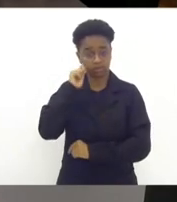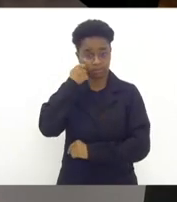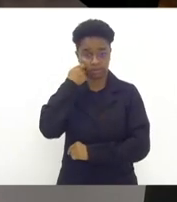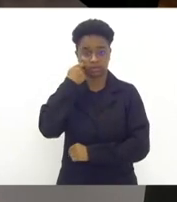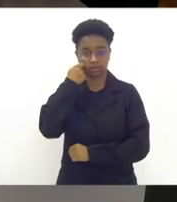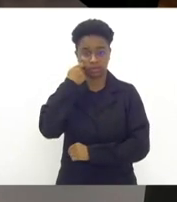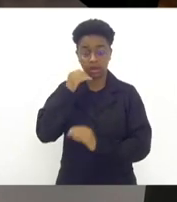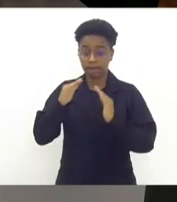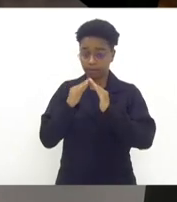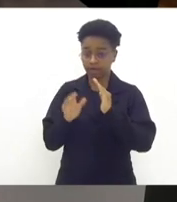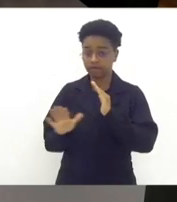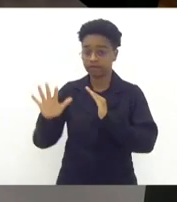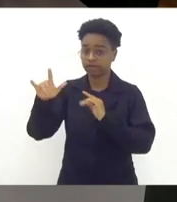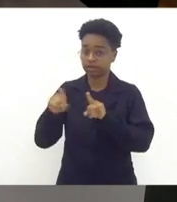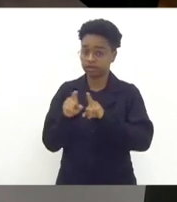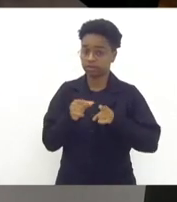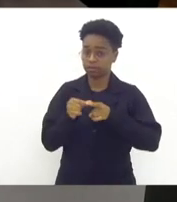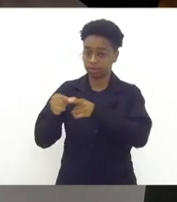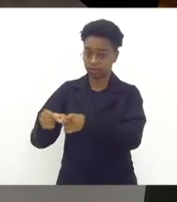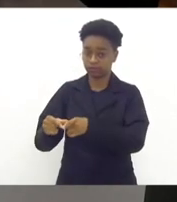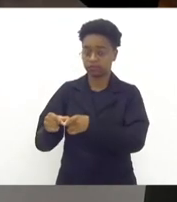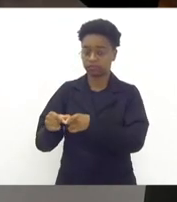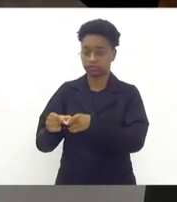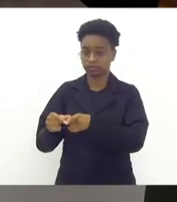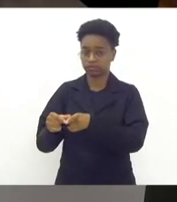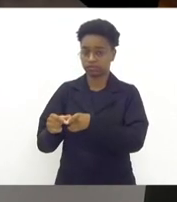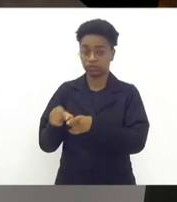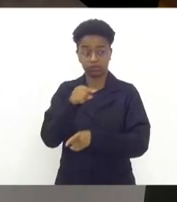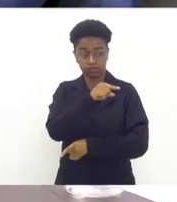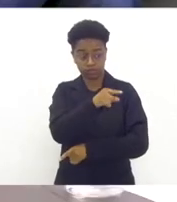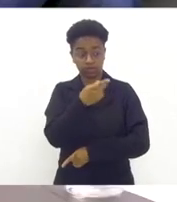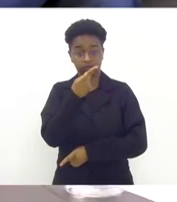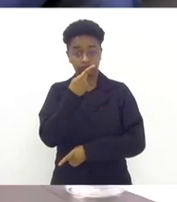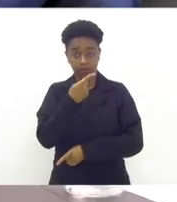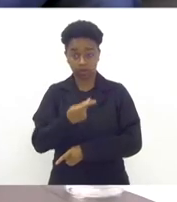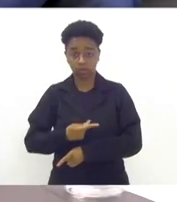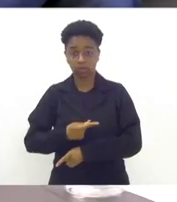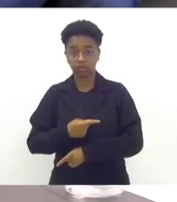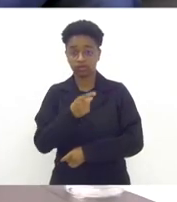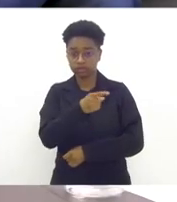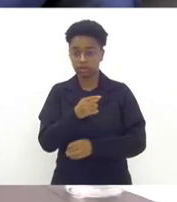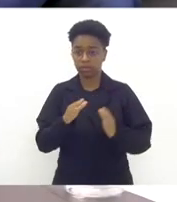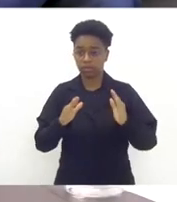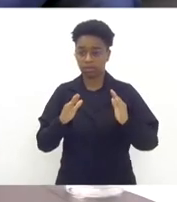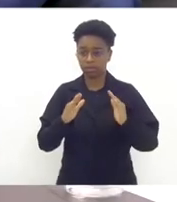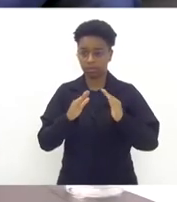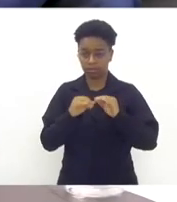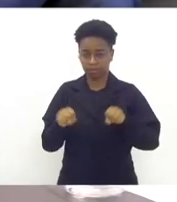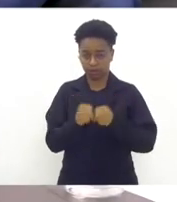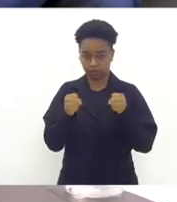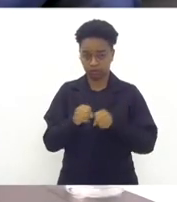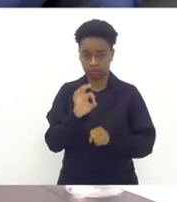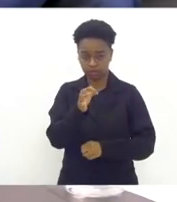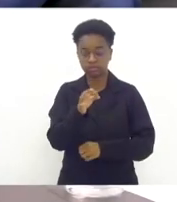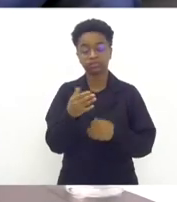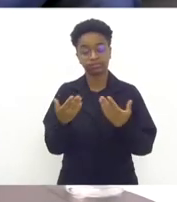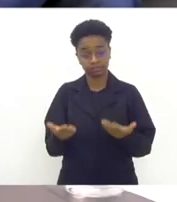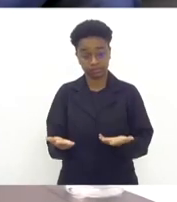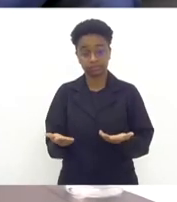de favelas e periferias. O senhor nos disse aqui que o senhor é da Pavuna. Então,